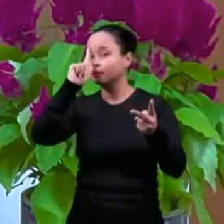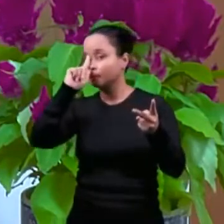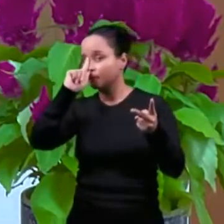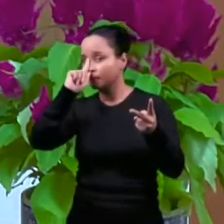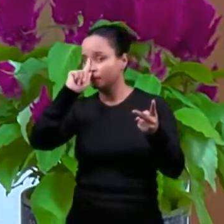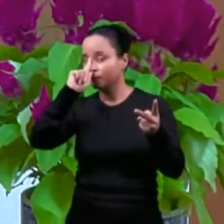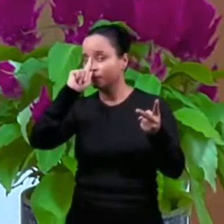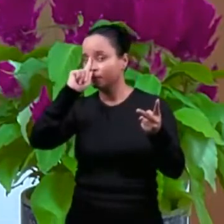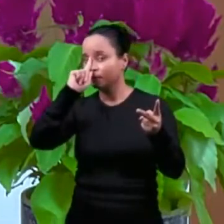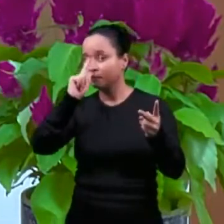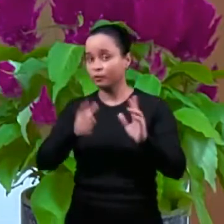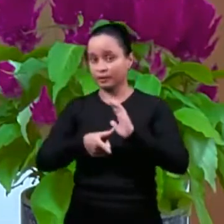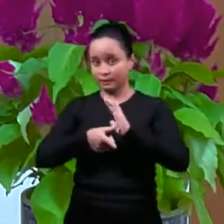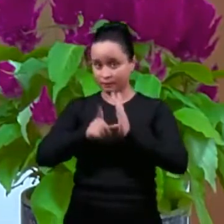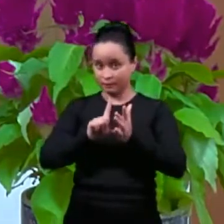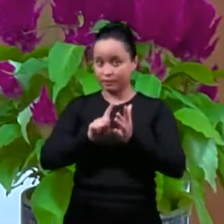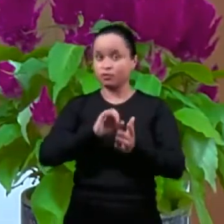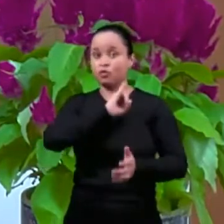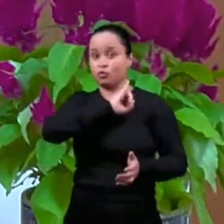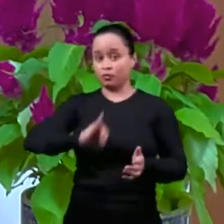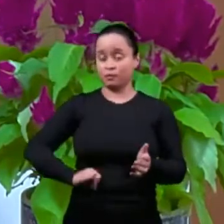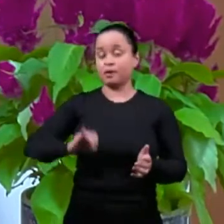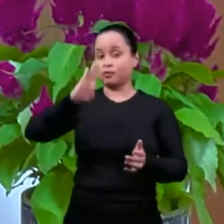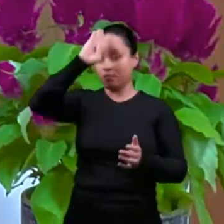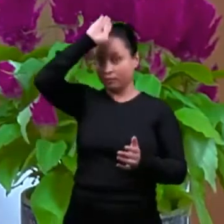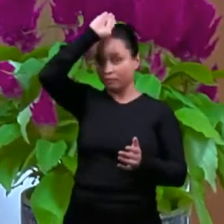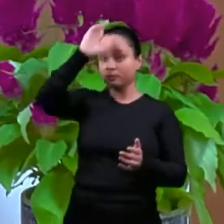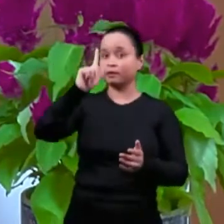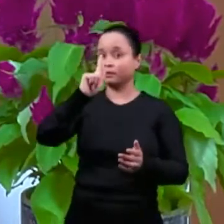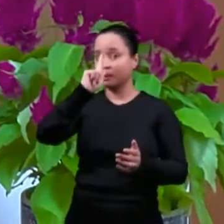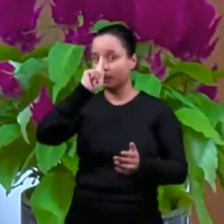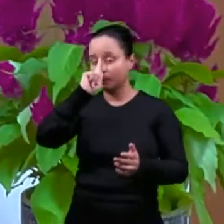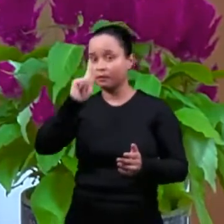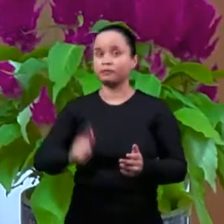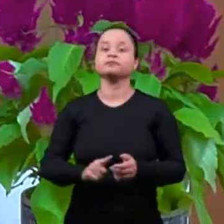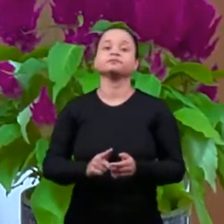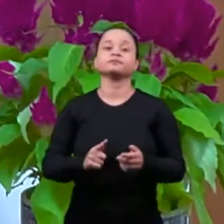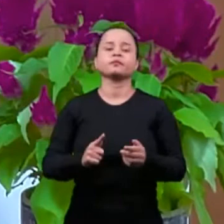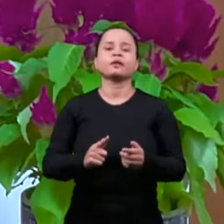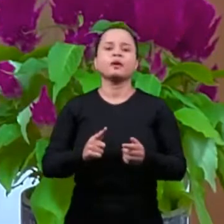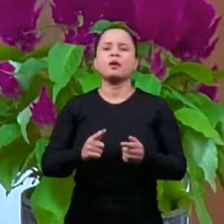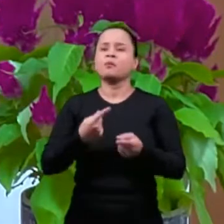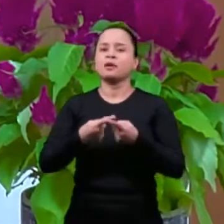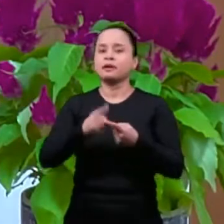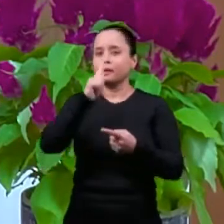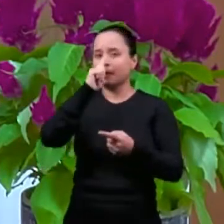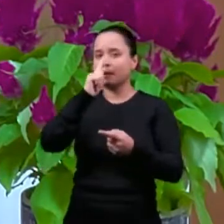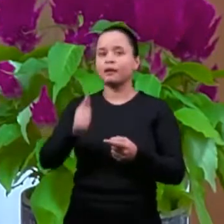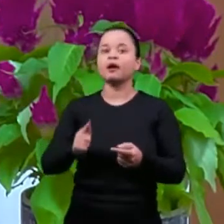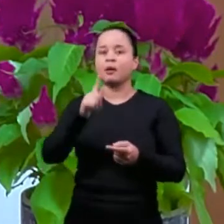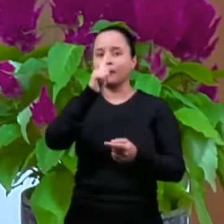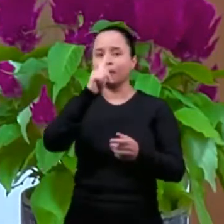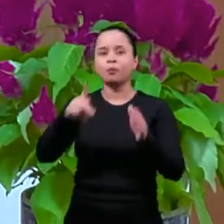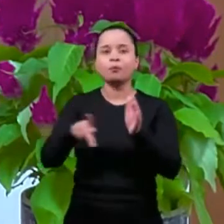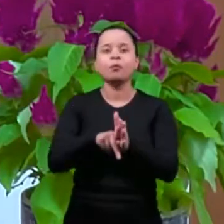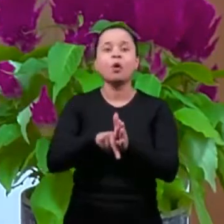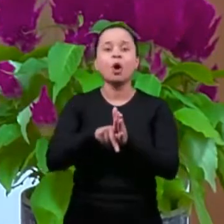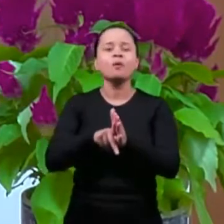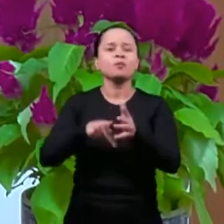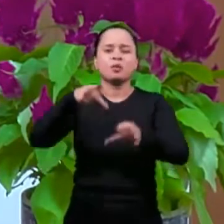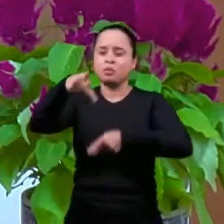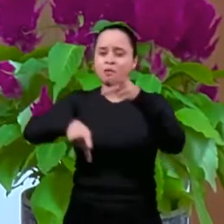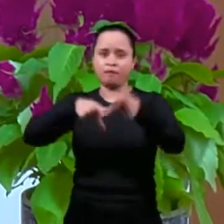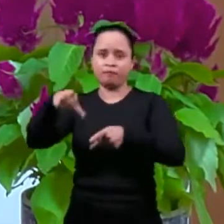antes do Império Romano. Inclusive que se falava o grego popular, que era o koiné, que veio em